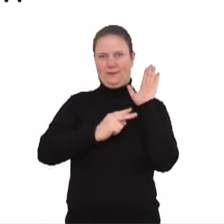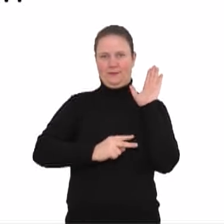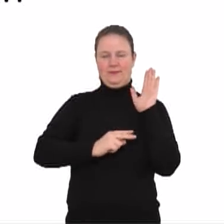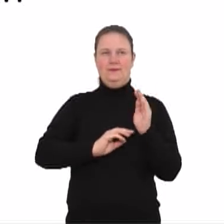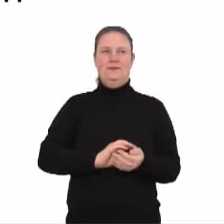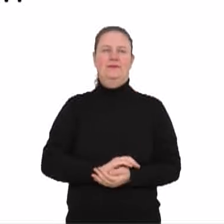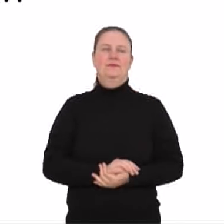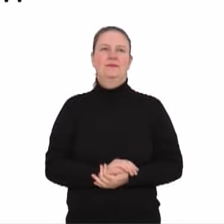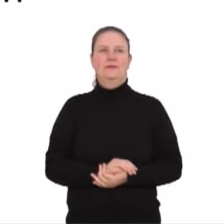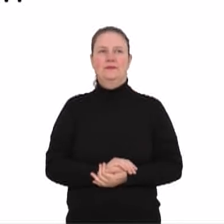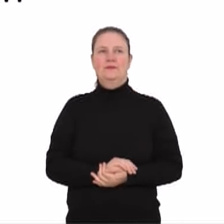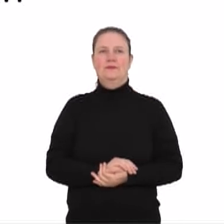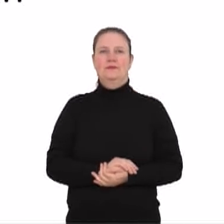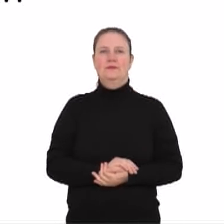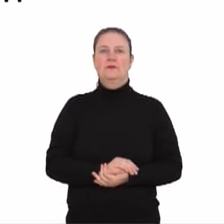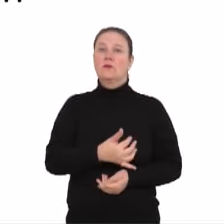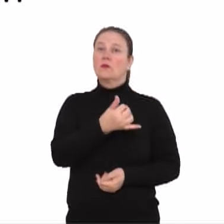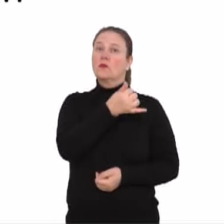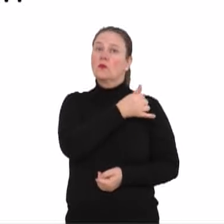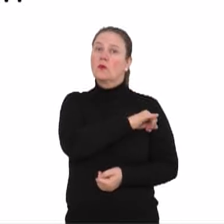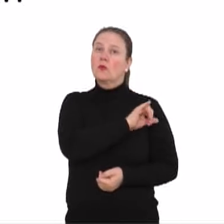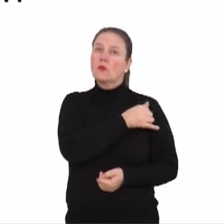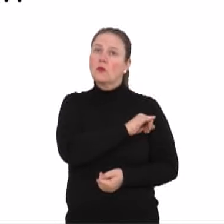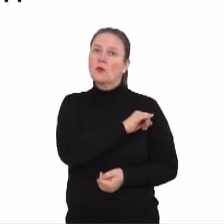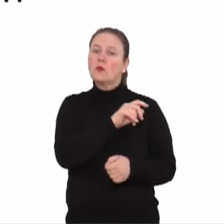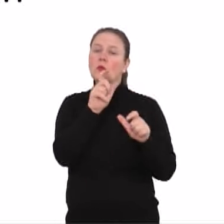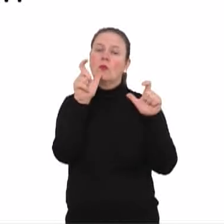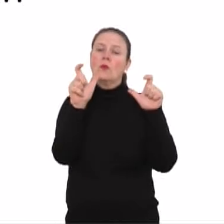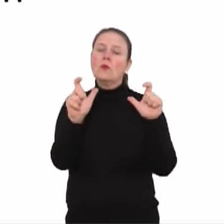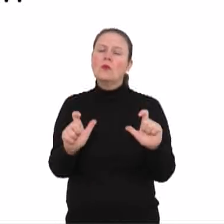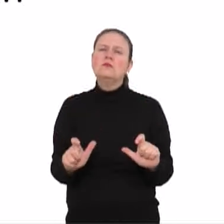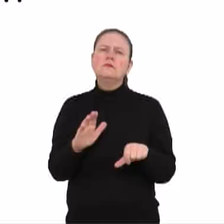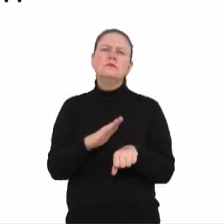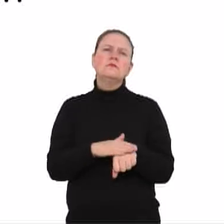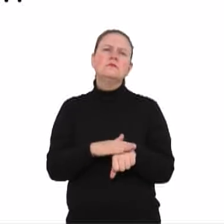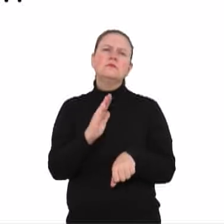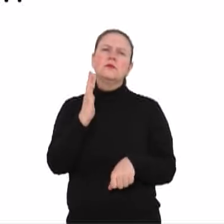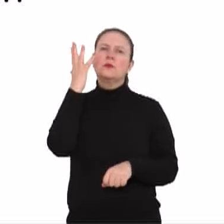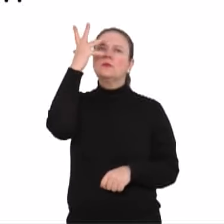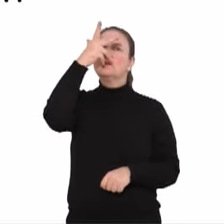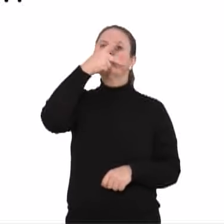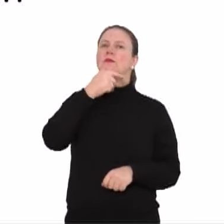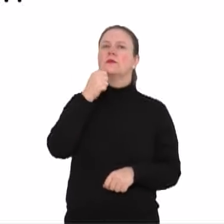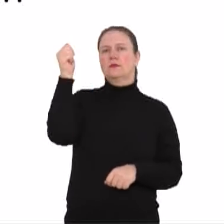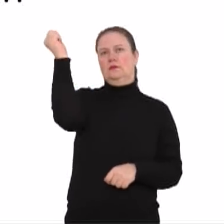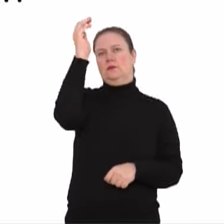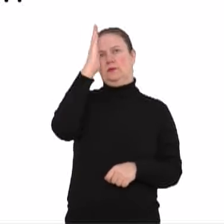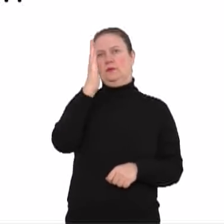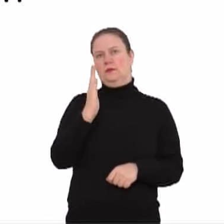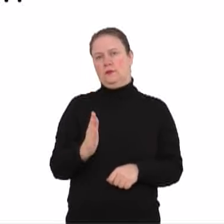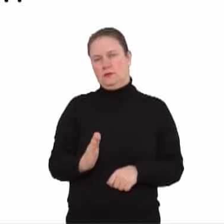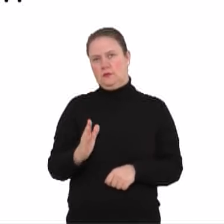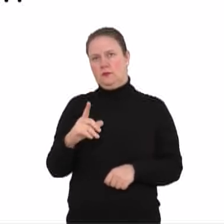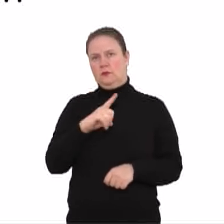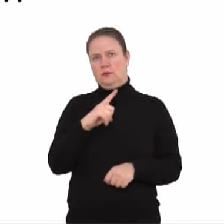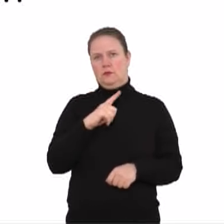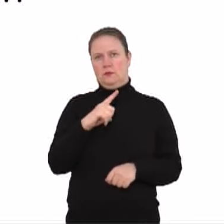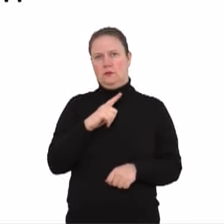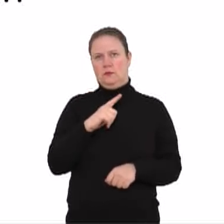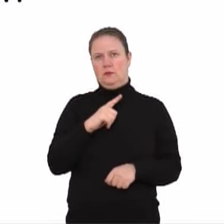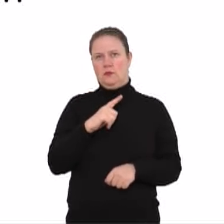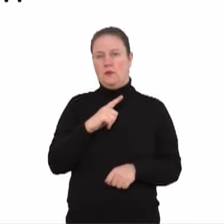and beaches. Então, Rio de Janeiro é um dos lugares mais bonitos do Brasil. Ele é cercado por colinas e